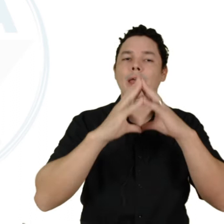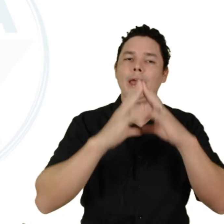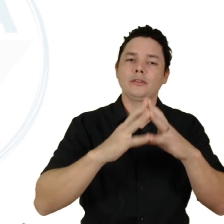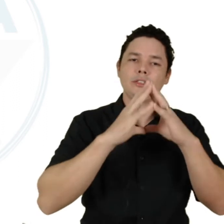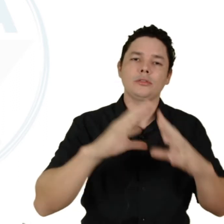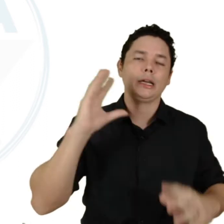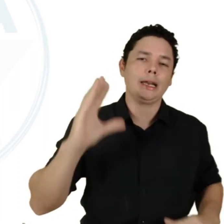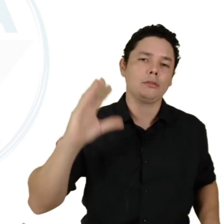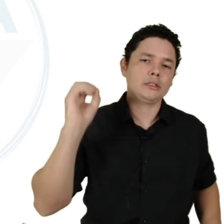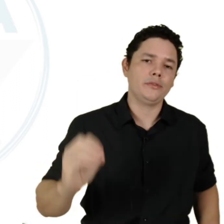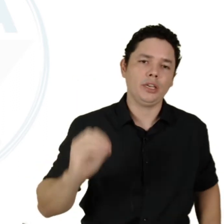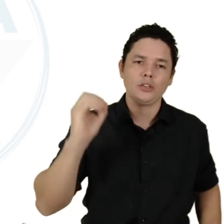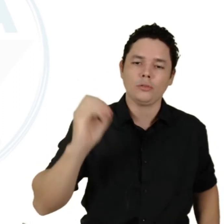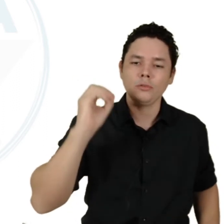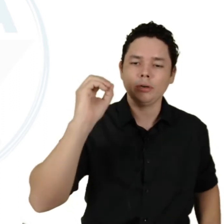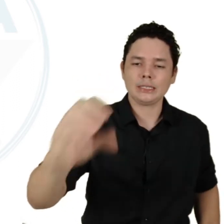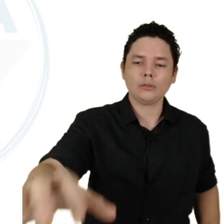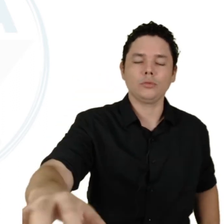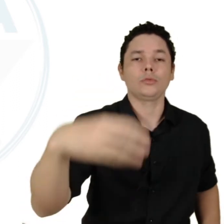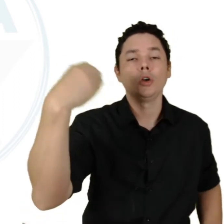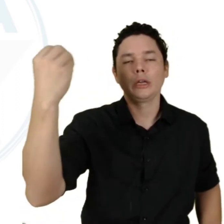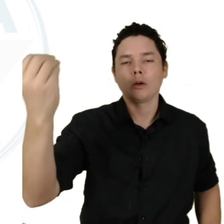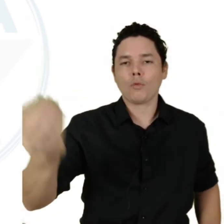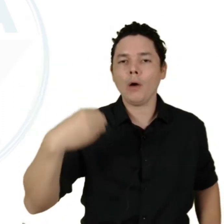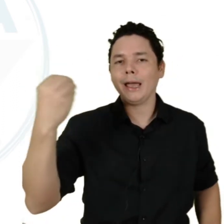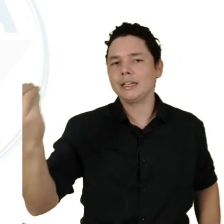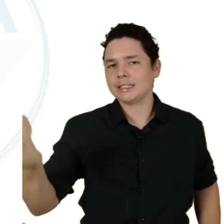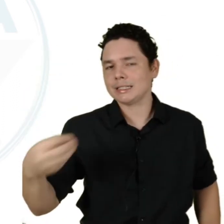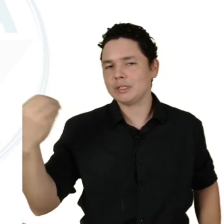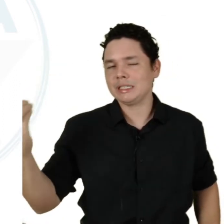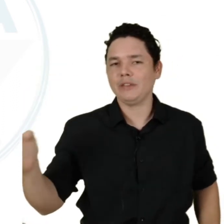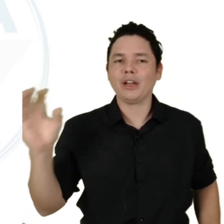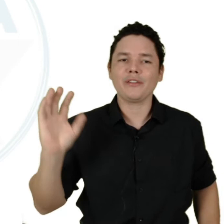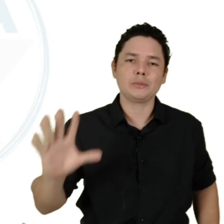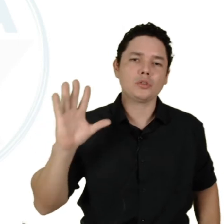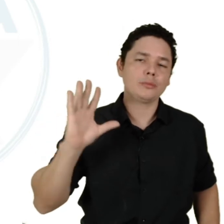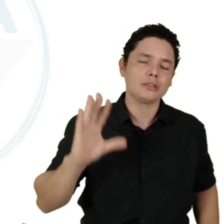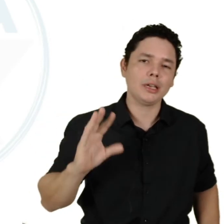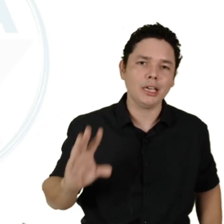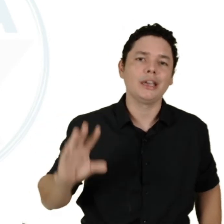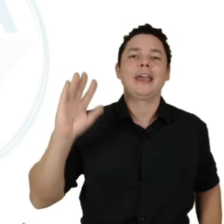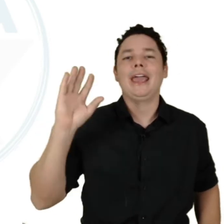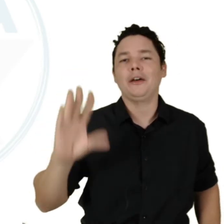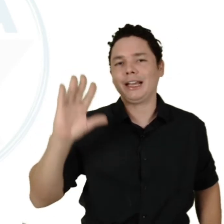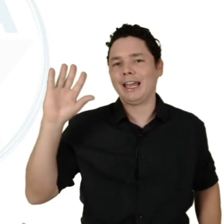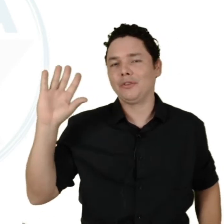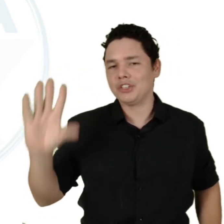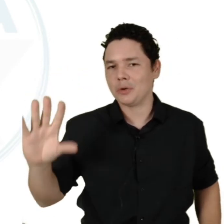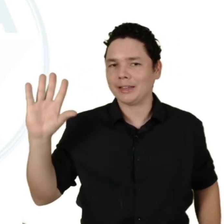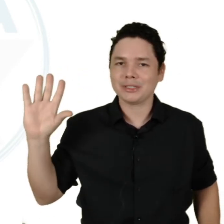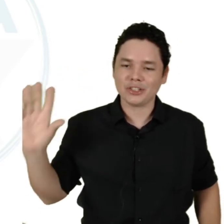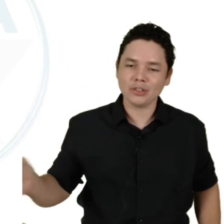específica. É isso que diz o Decreto 220, o Estatuto. Qual é a legislação específica que vai dispor sobre isso aí? É o